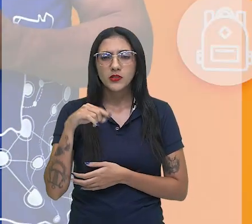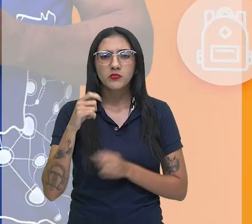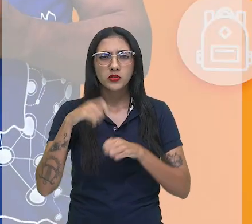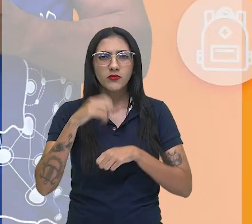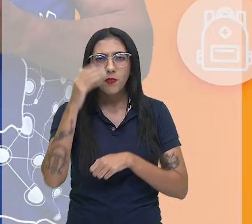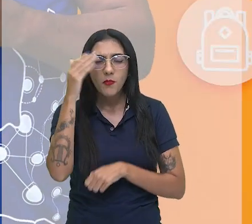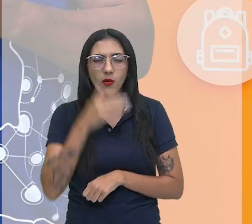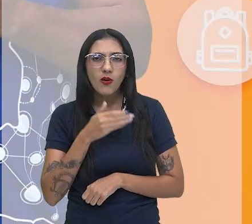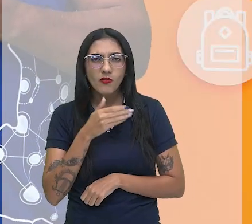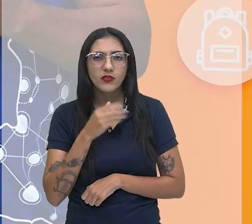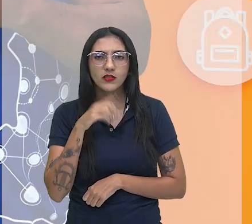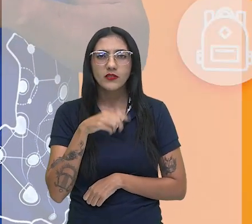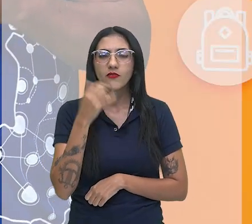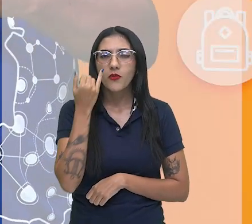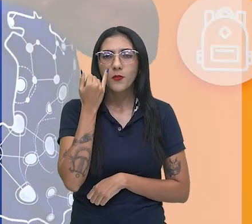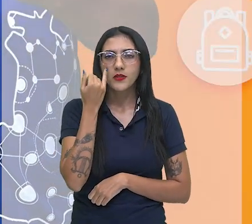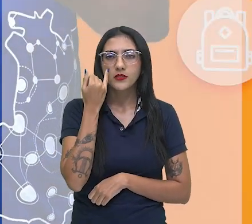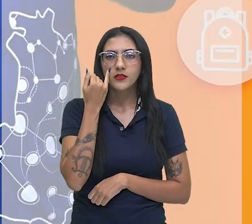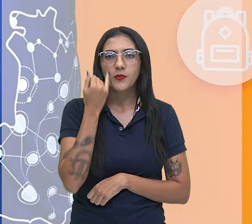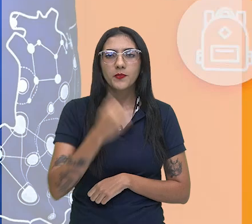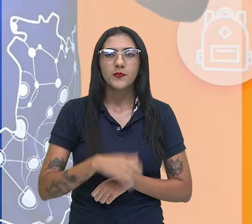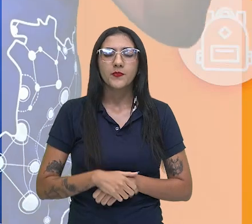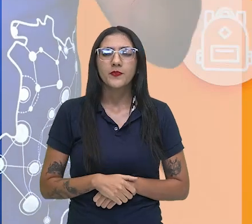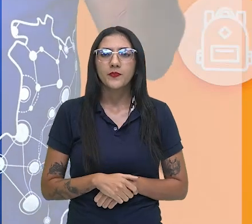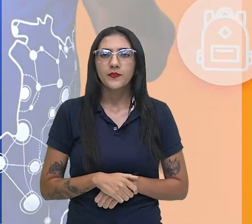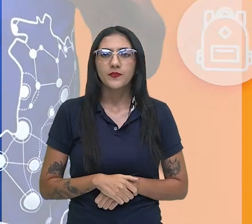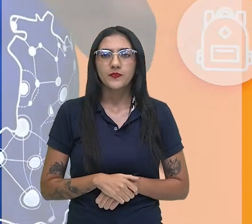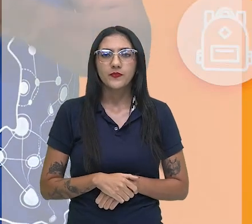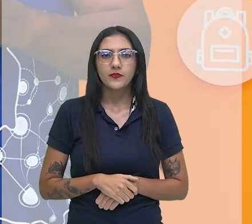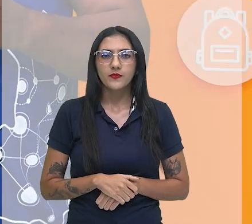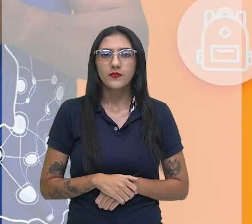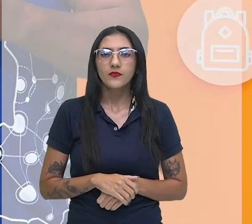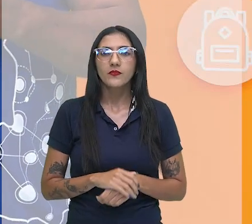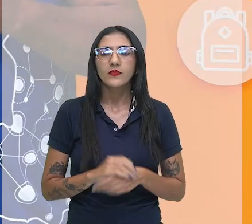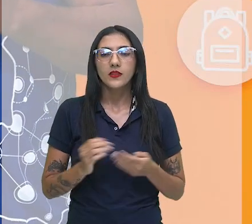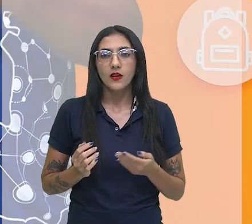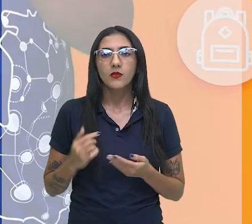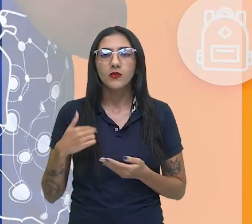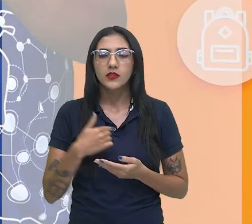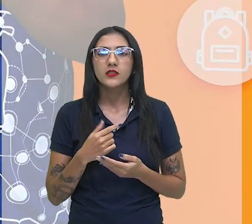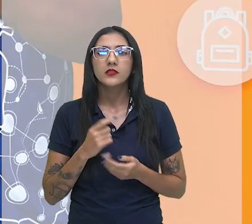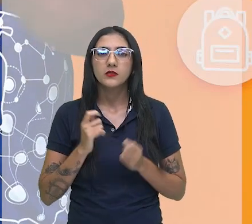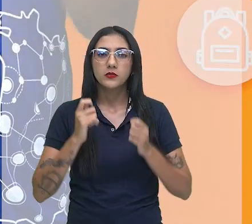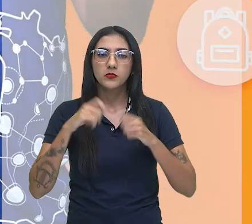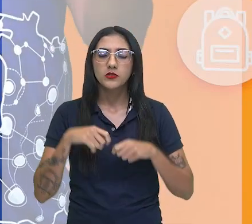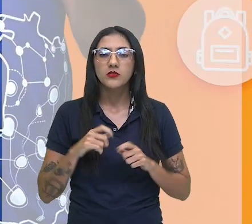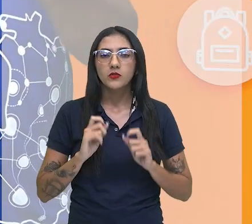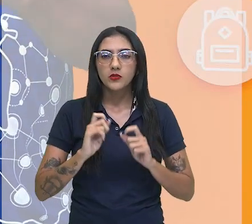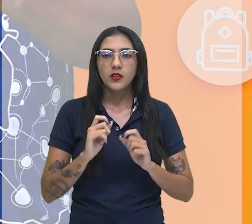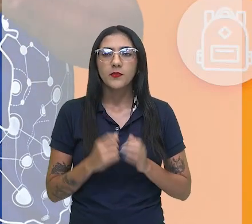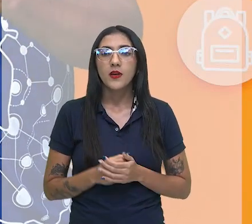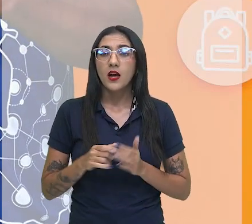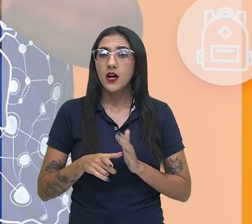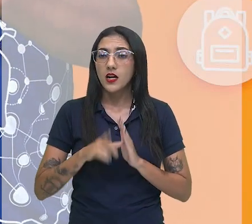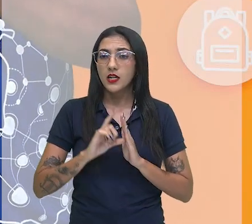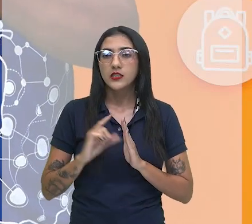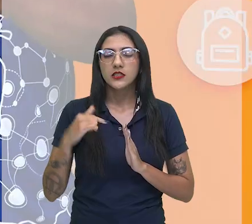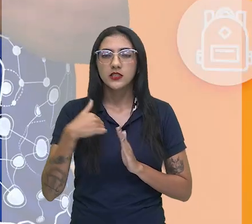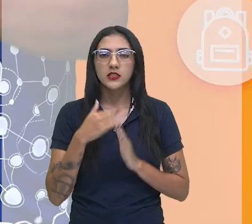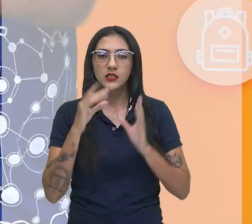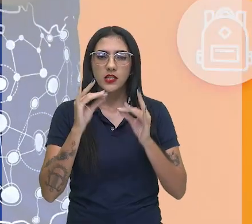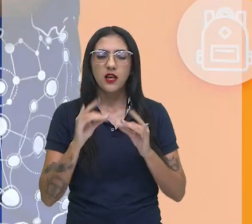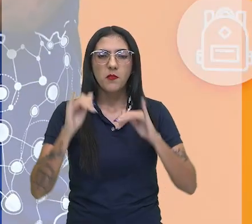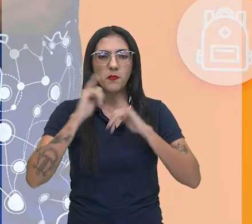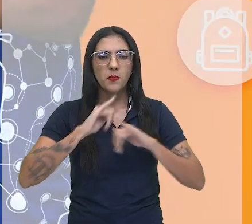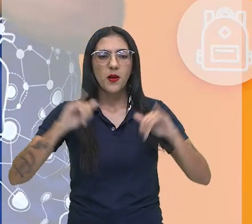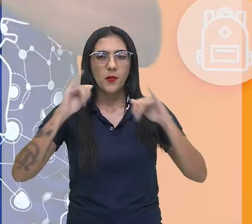realmente. Então, nós temos que, primeiro, antes de você divulgar alguma coisa,